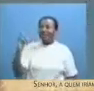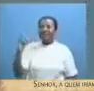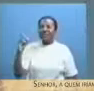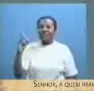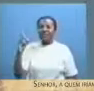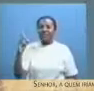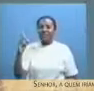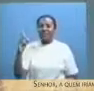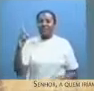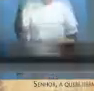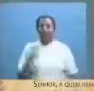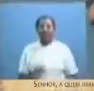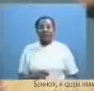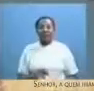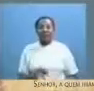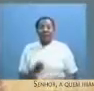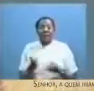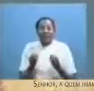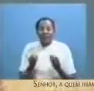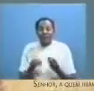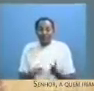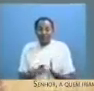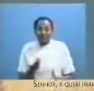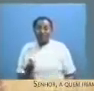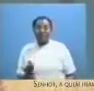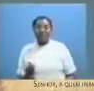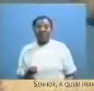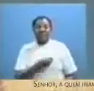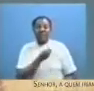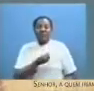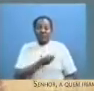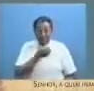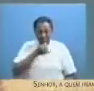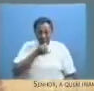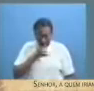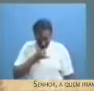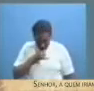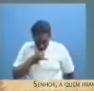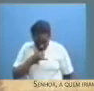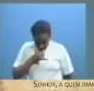aqui nós entendemos a grandeza que o ser humano é chamado a ser.